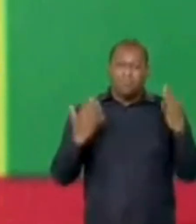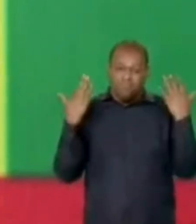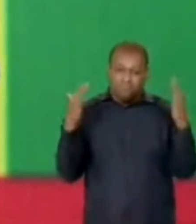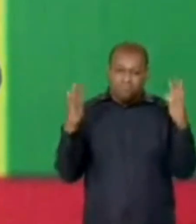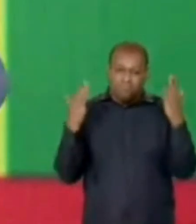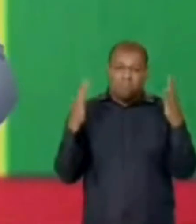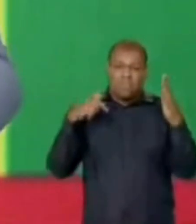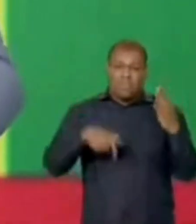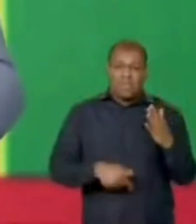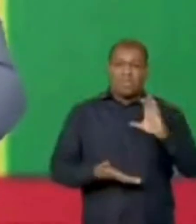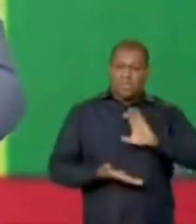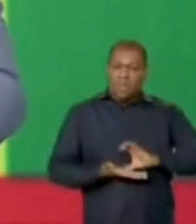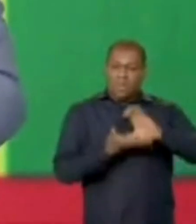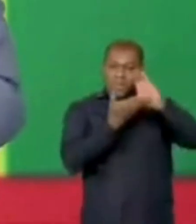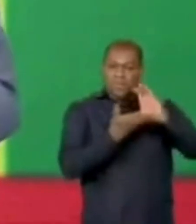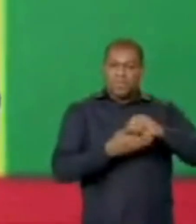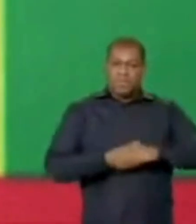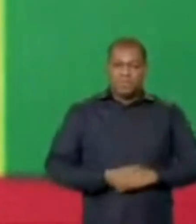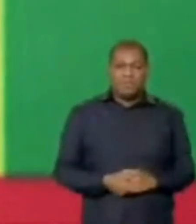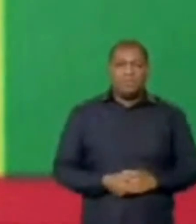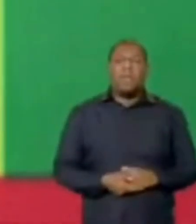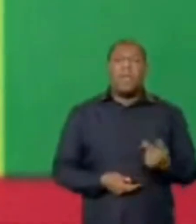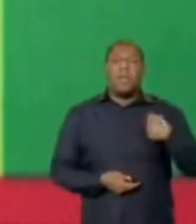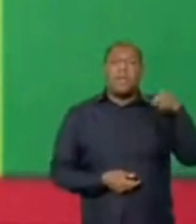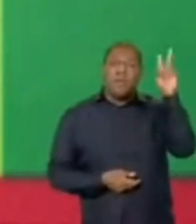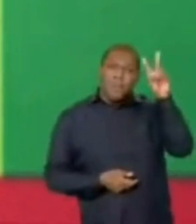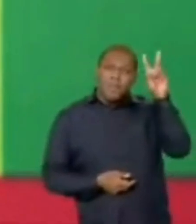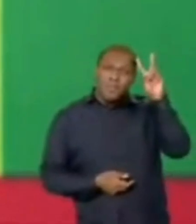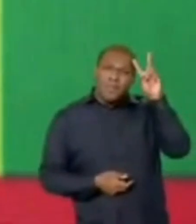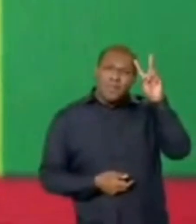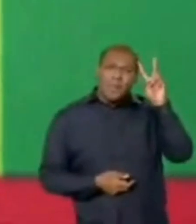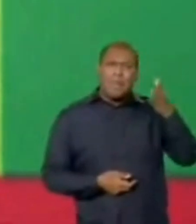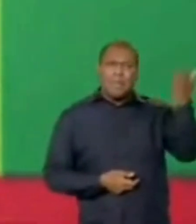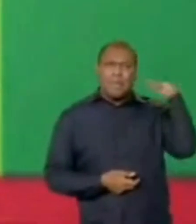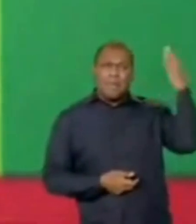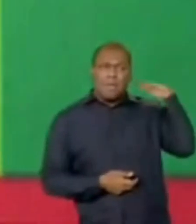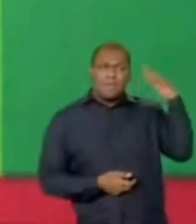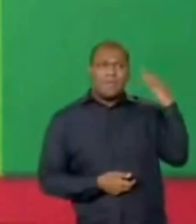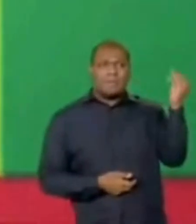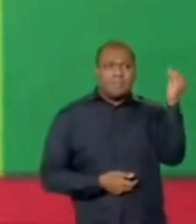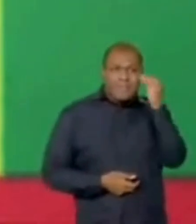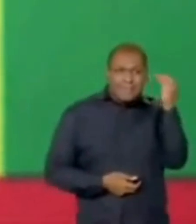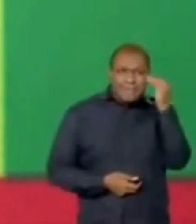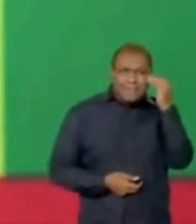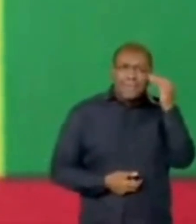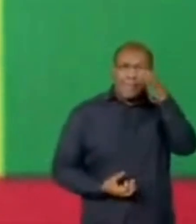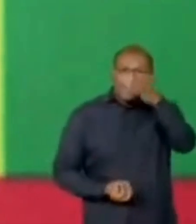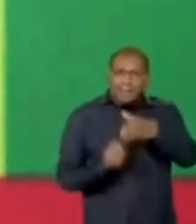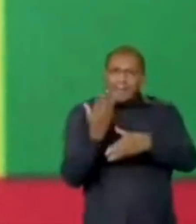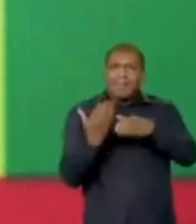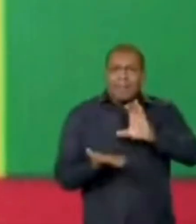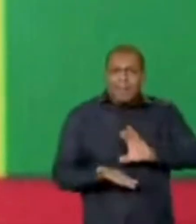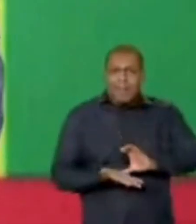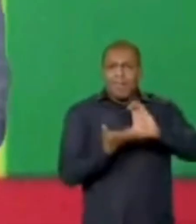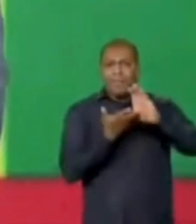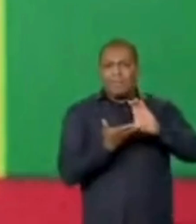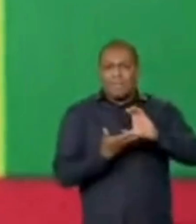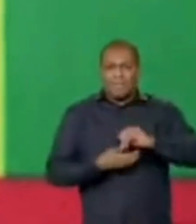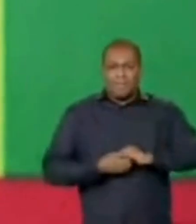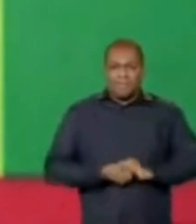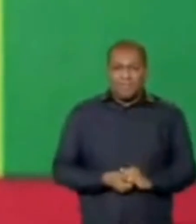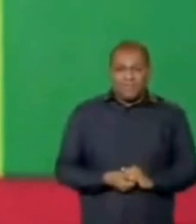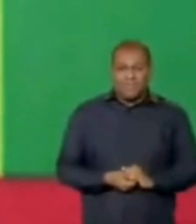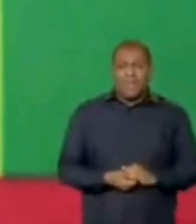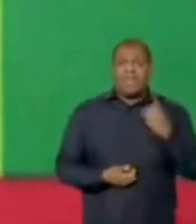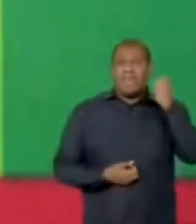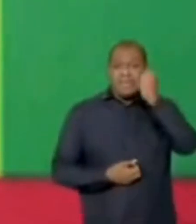do Rio Grande do Sul, protocolou na Câmara dos Deputados um novo pedido de